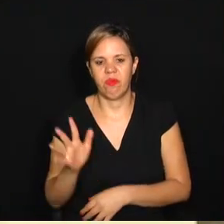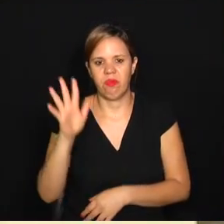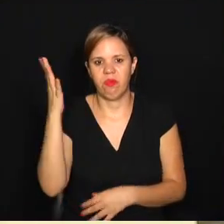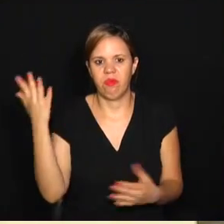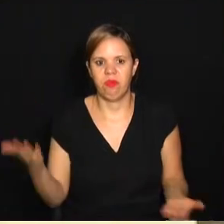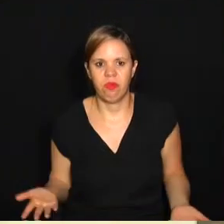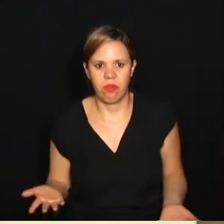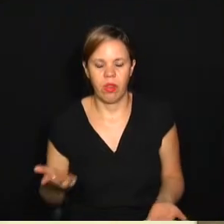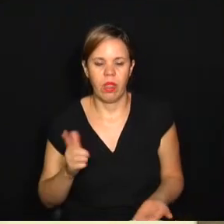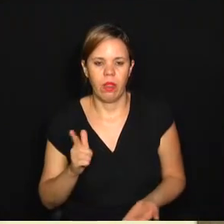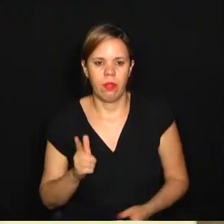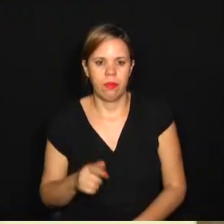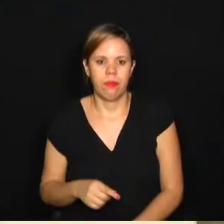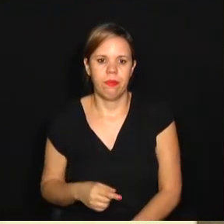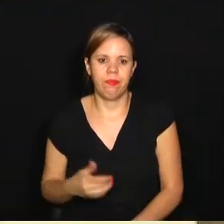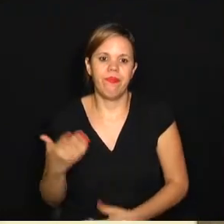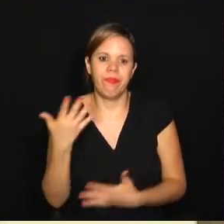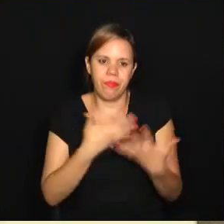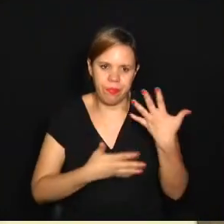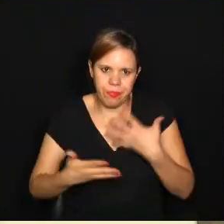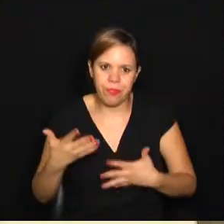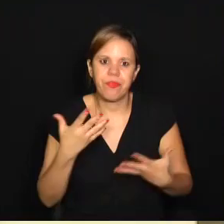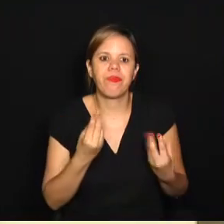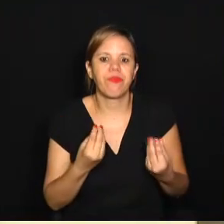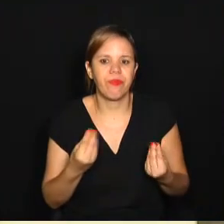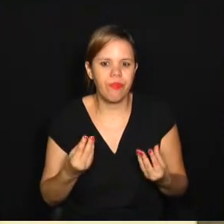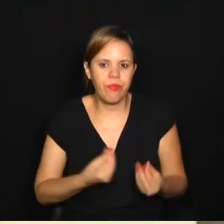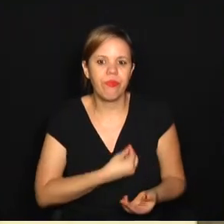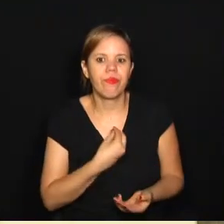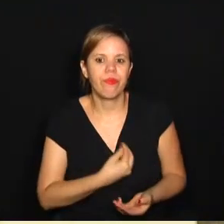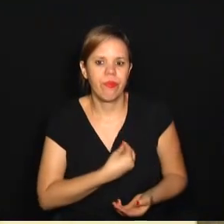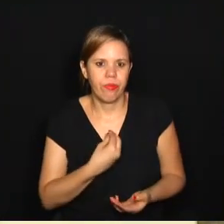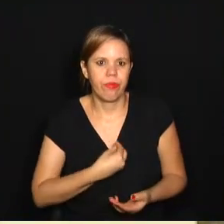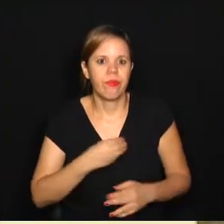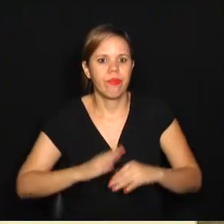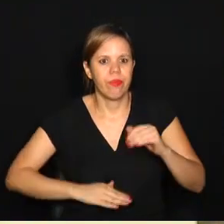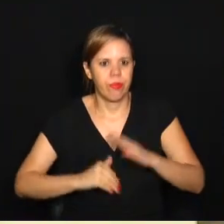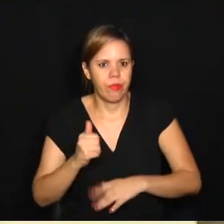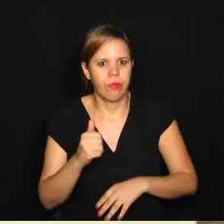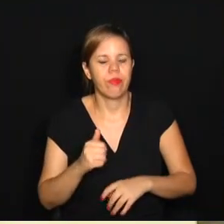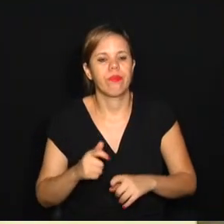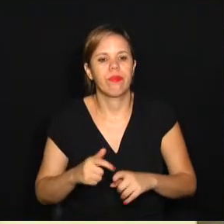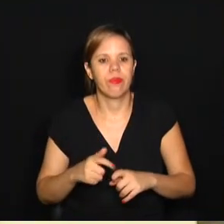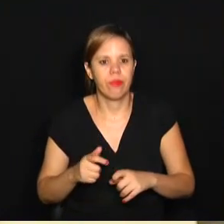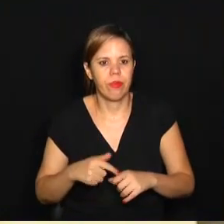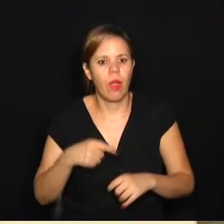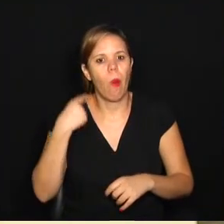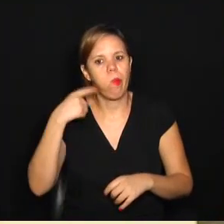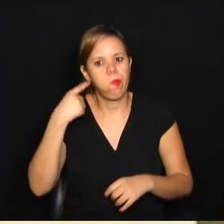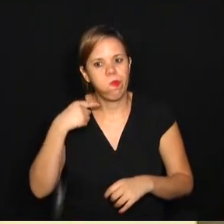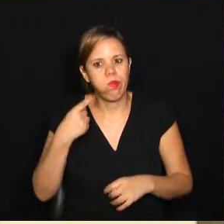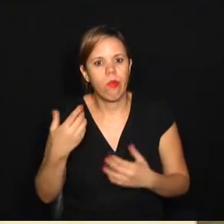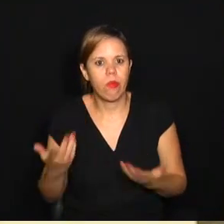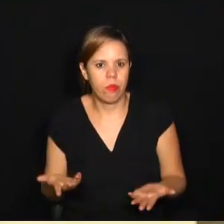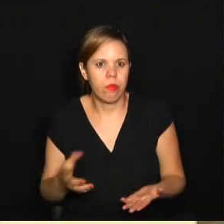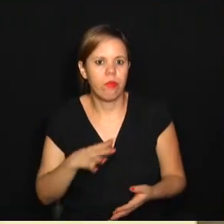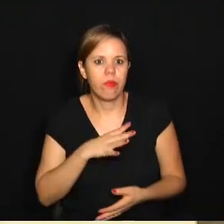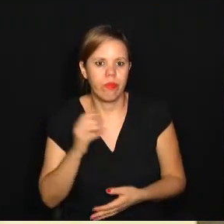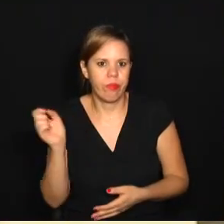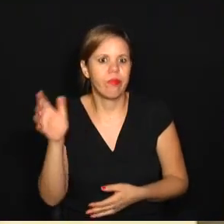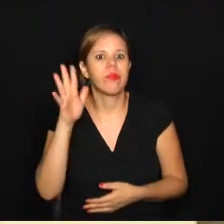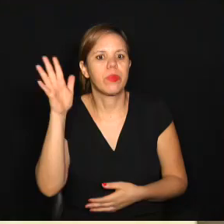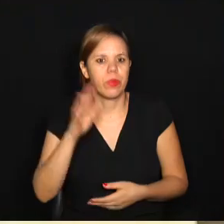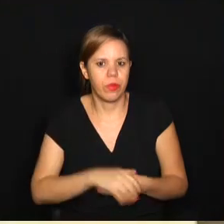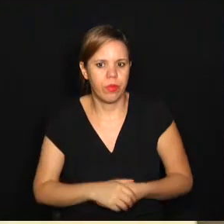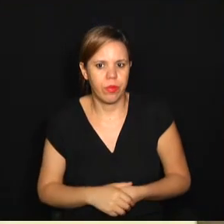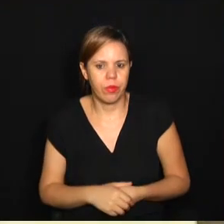obviamente, atrapalha muito a vida aqui dos profissionais de medicina, dos advogados, enfim, é uma cidade muito cara.